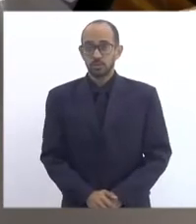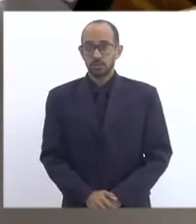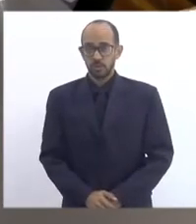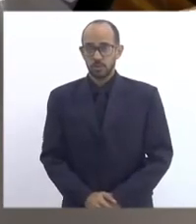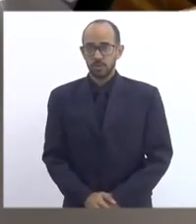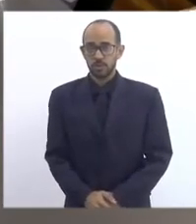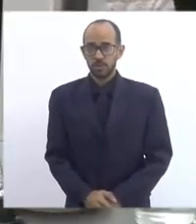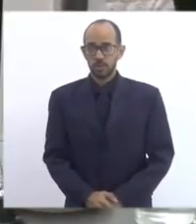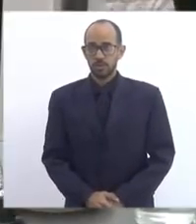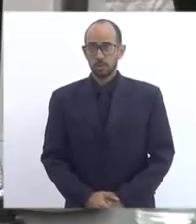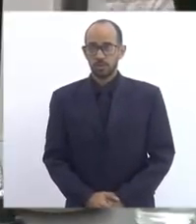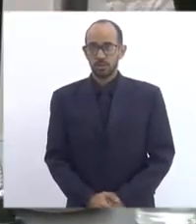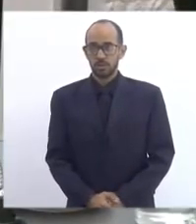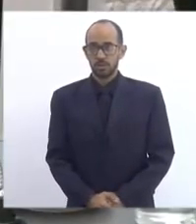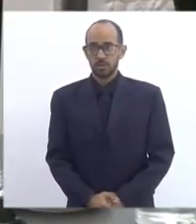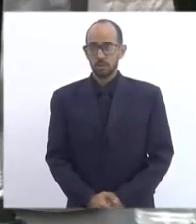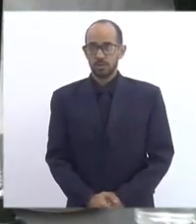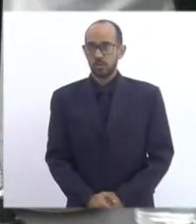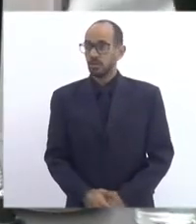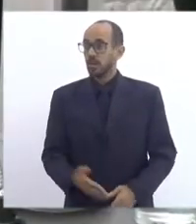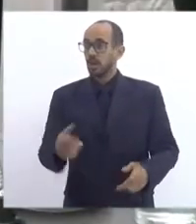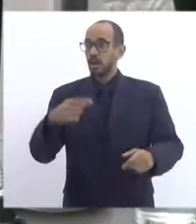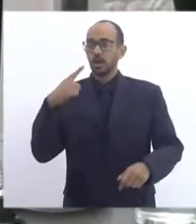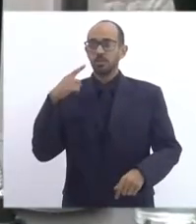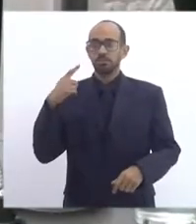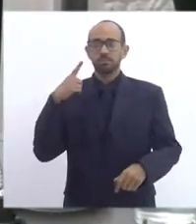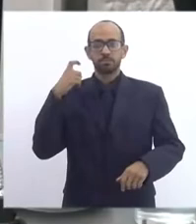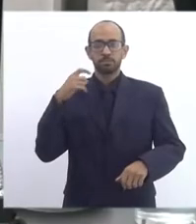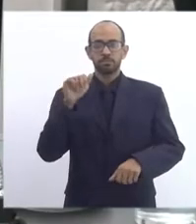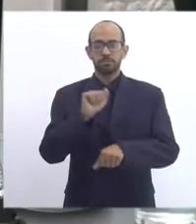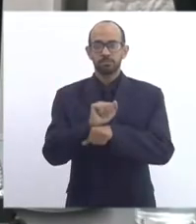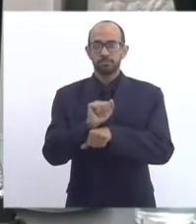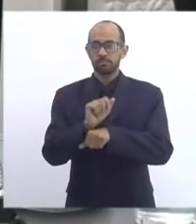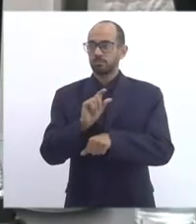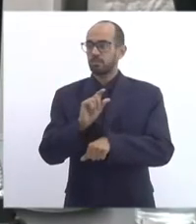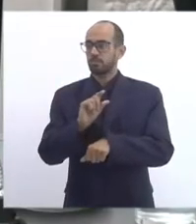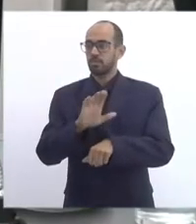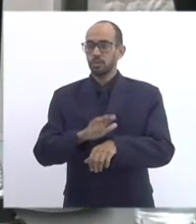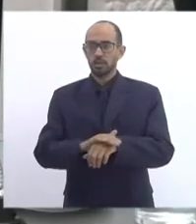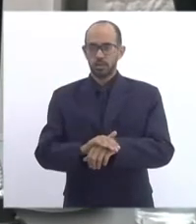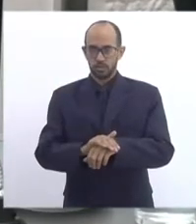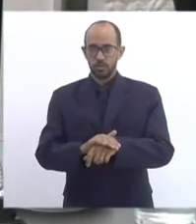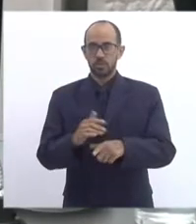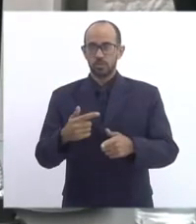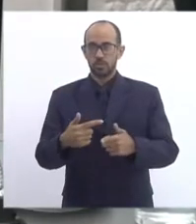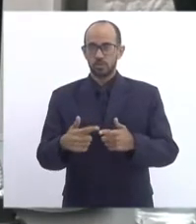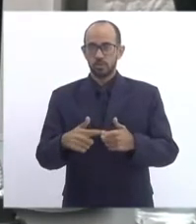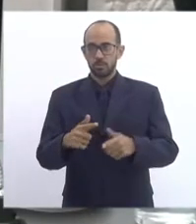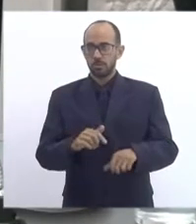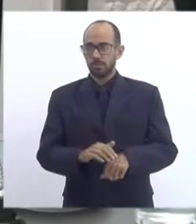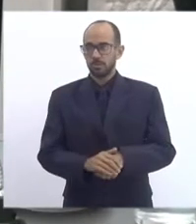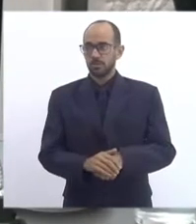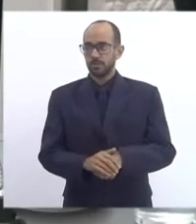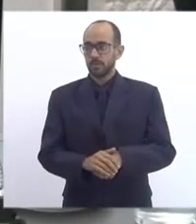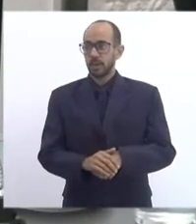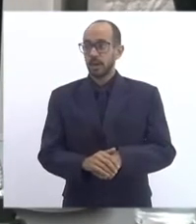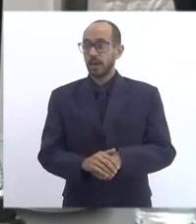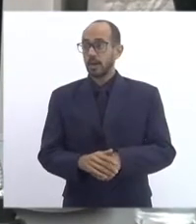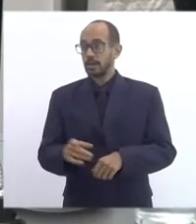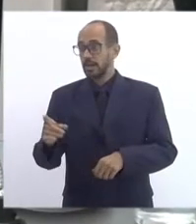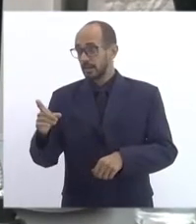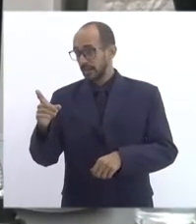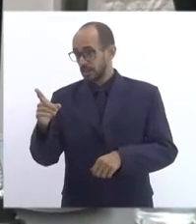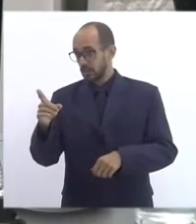artigo 43 do regimento interno, convoco os senhores deputados, membros efetivos e suplentes da Comissão de Constituição